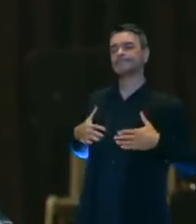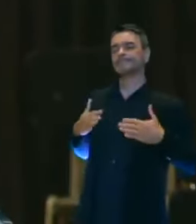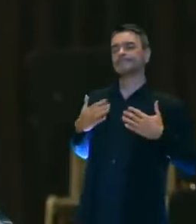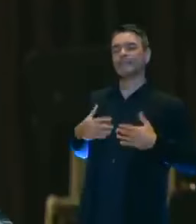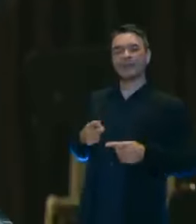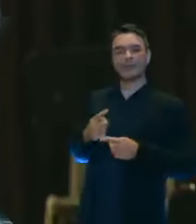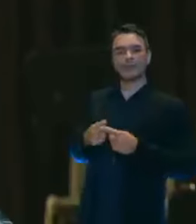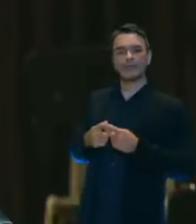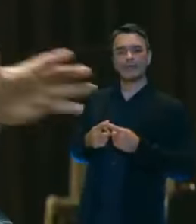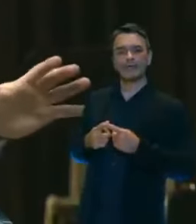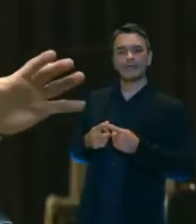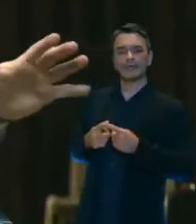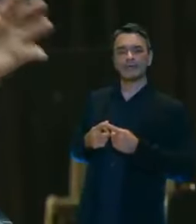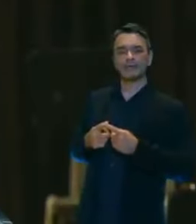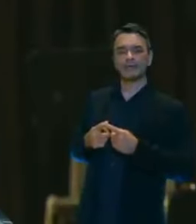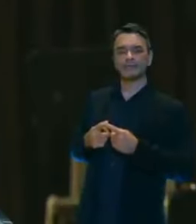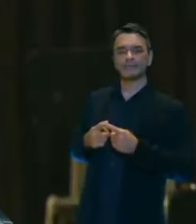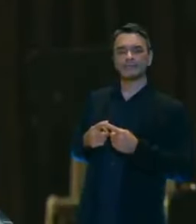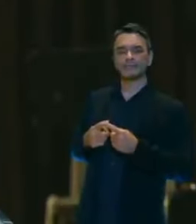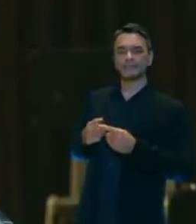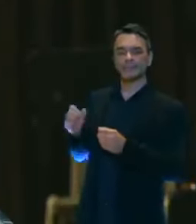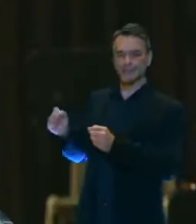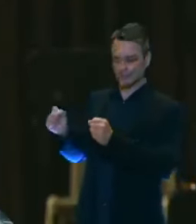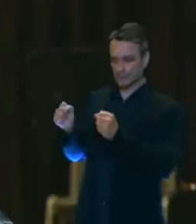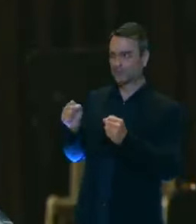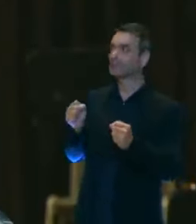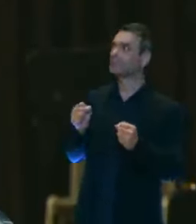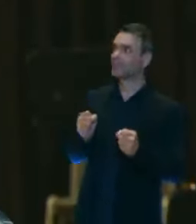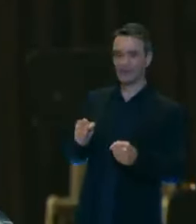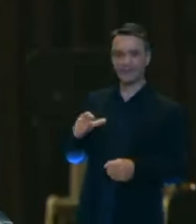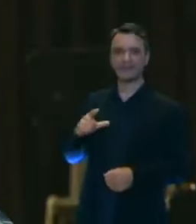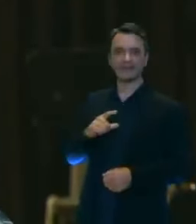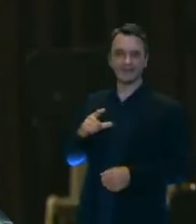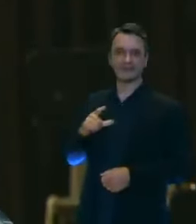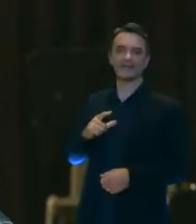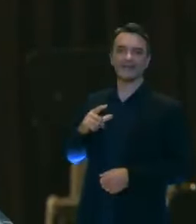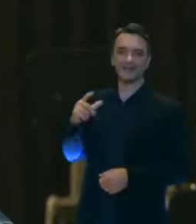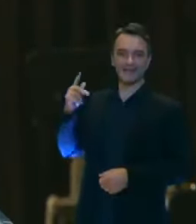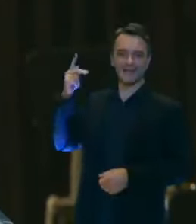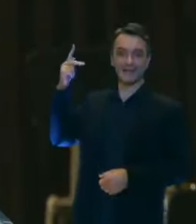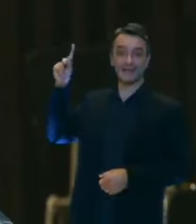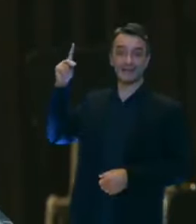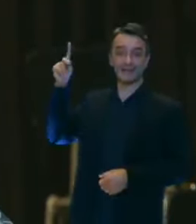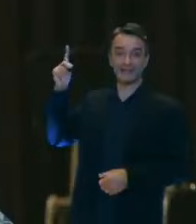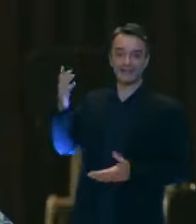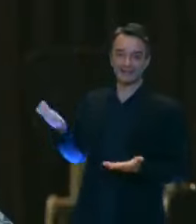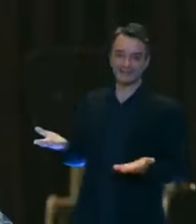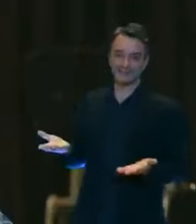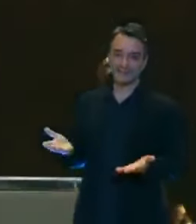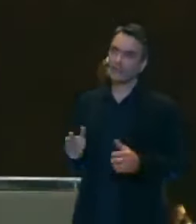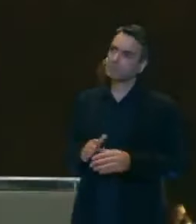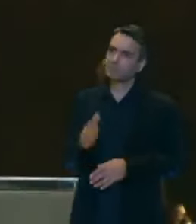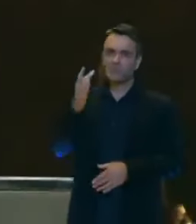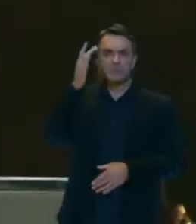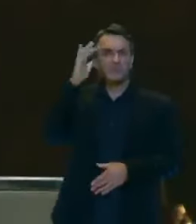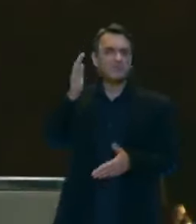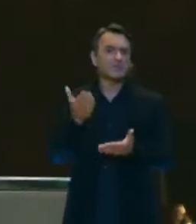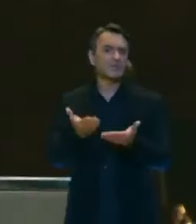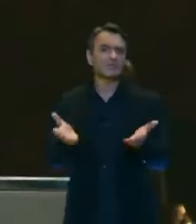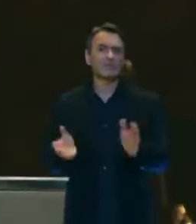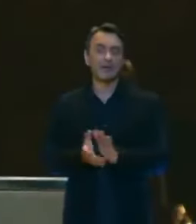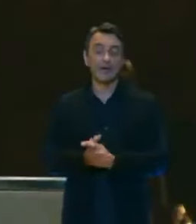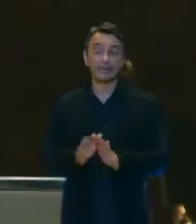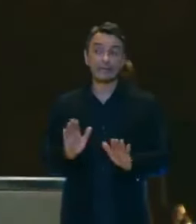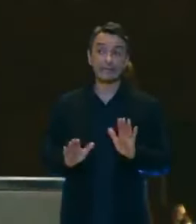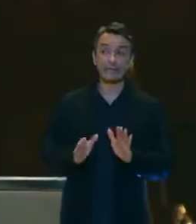Todo-Poderoso. Ele faz o que não podemos fazer. Eu não sei você, mas muitas